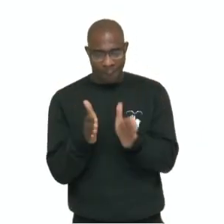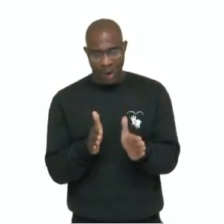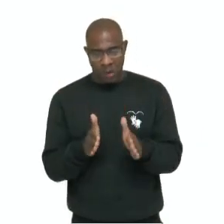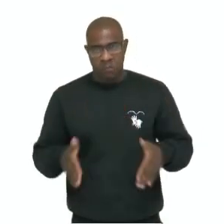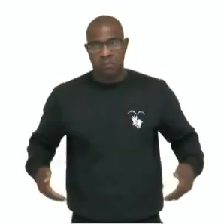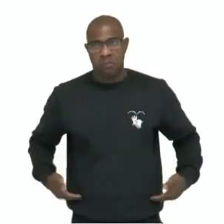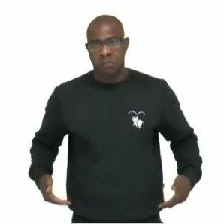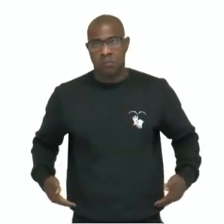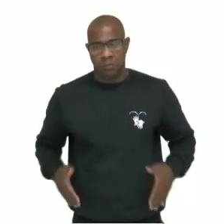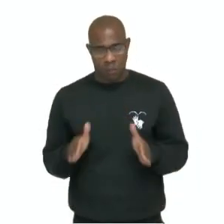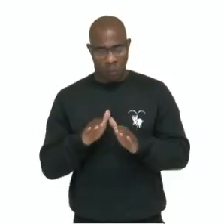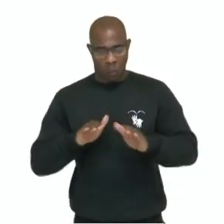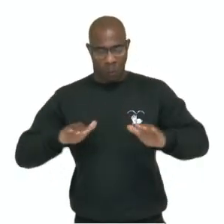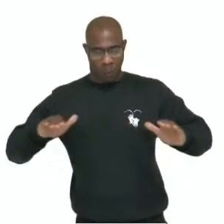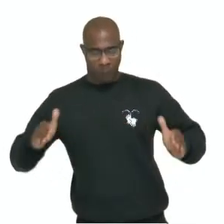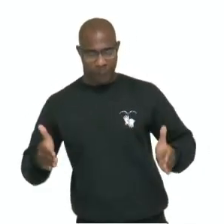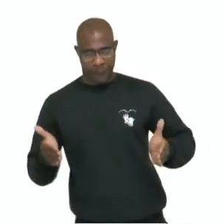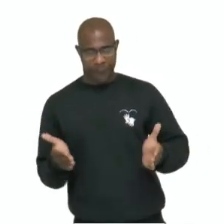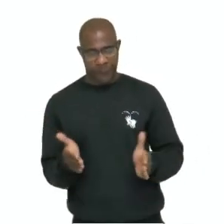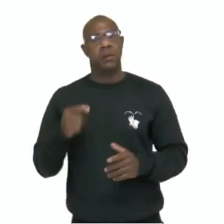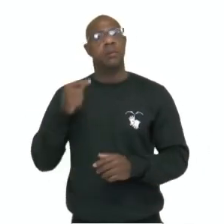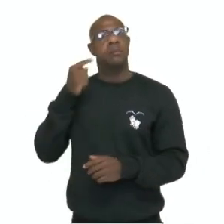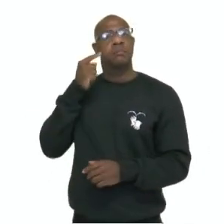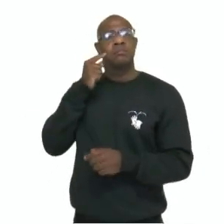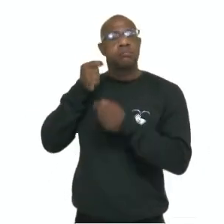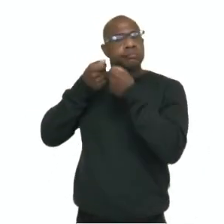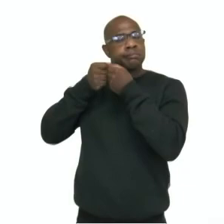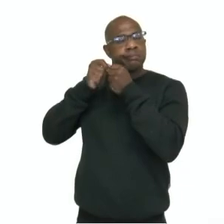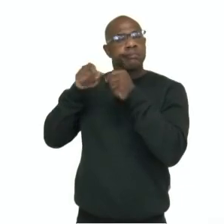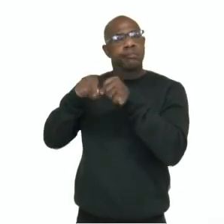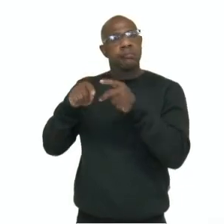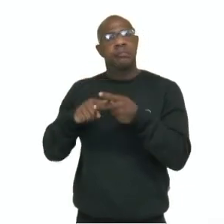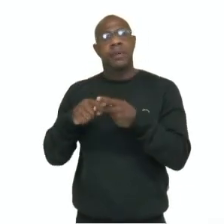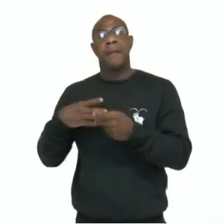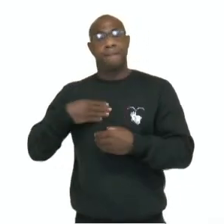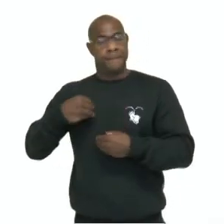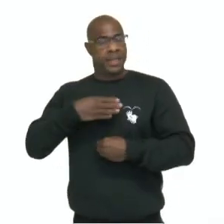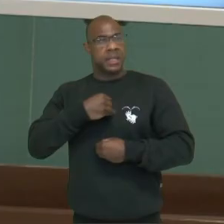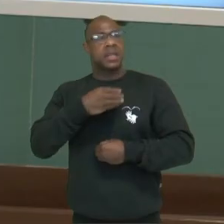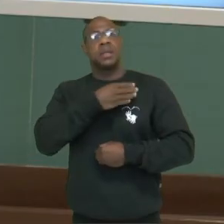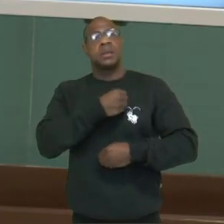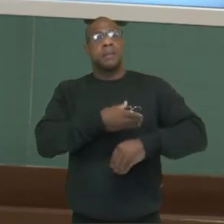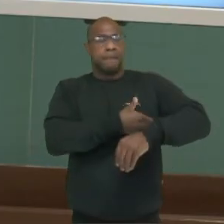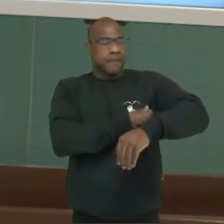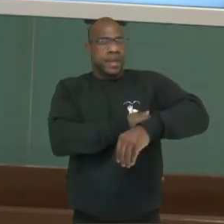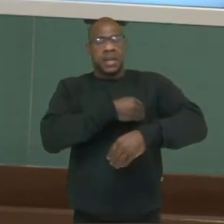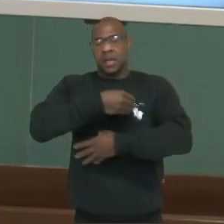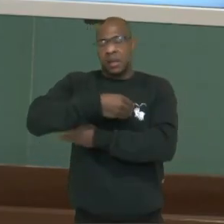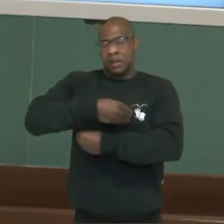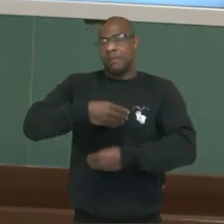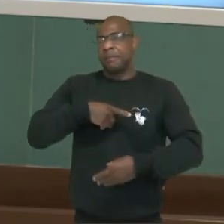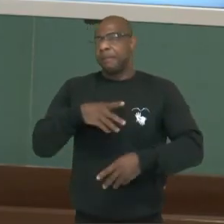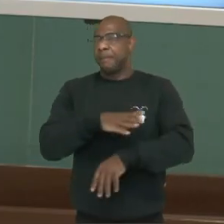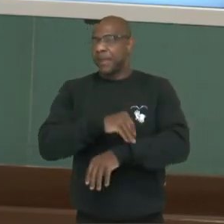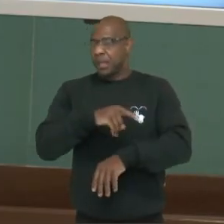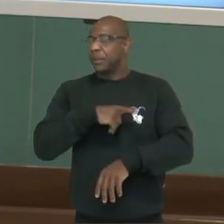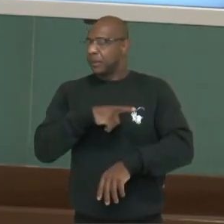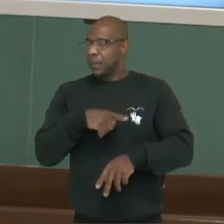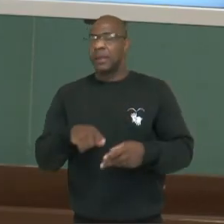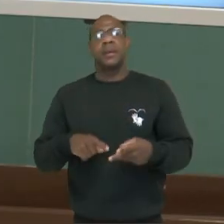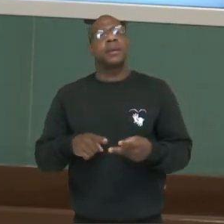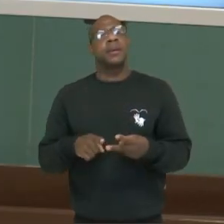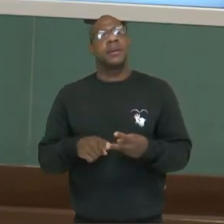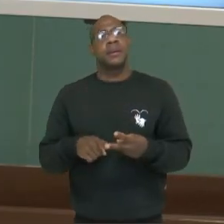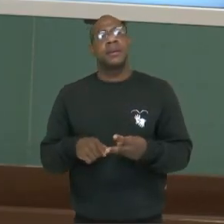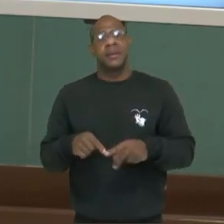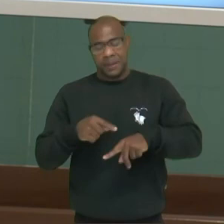né? Aparecimento de espinhas, cravos, crescimento de pelos também em algumas partes do corpo, pelos pubianos, pelo embaixo